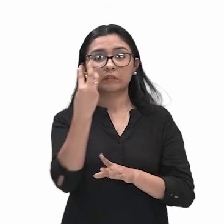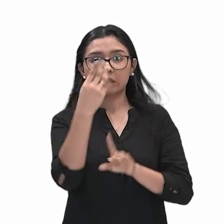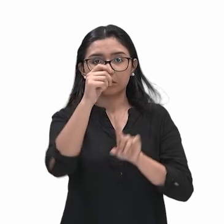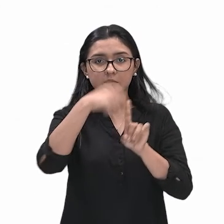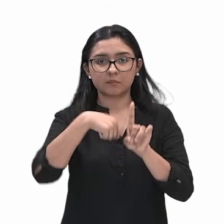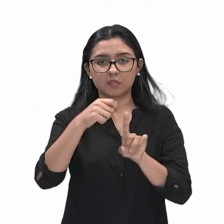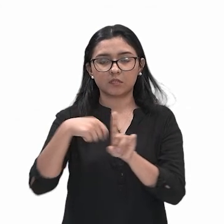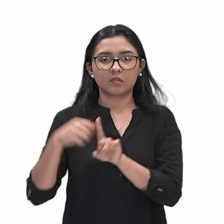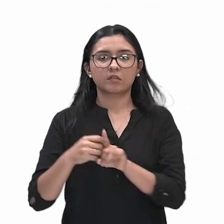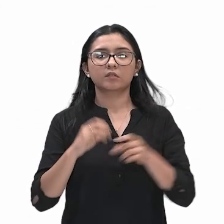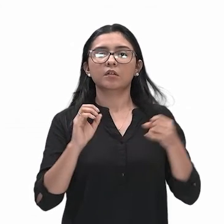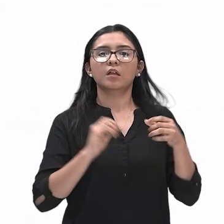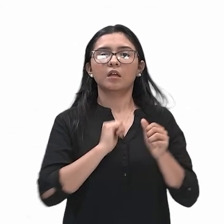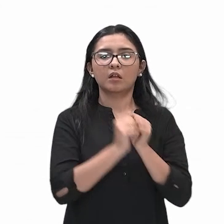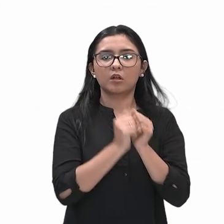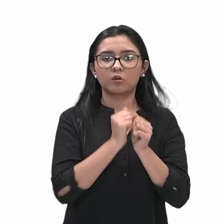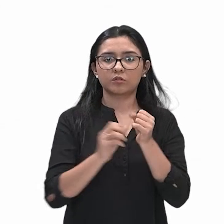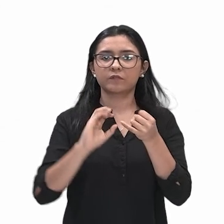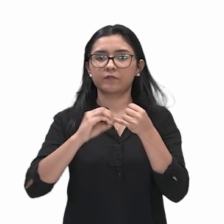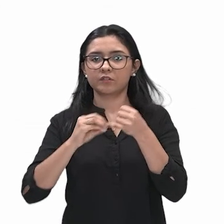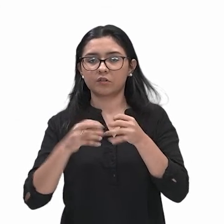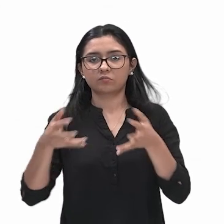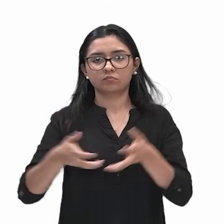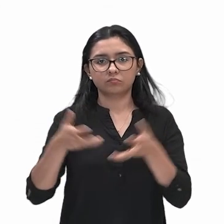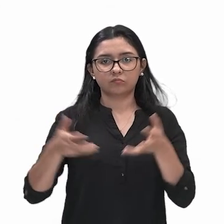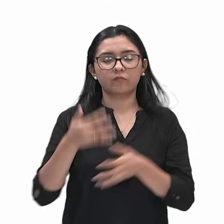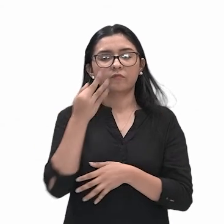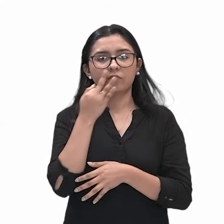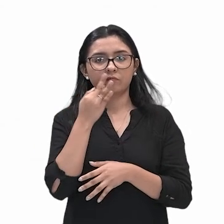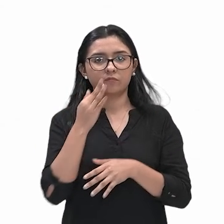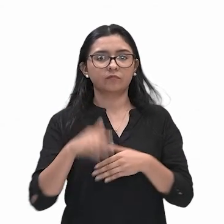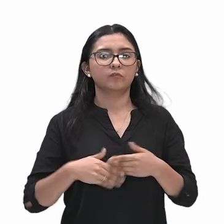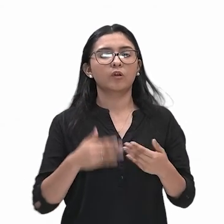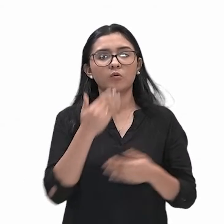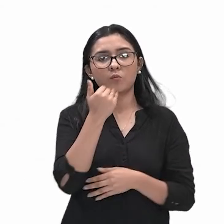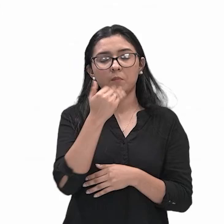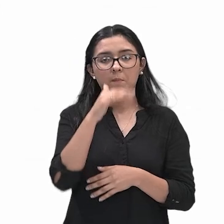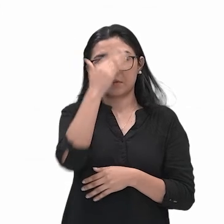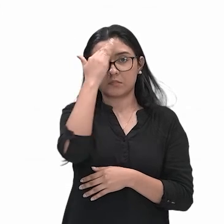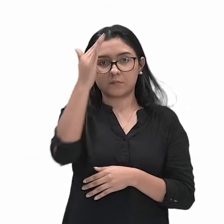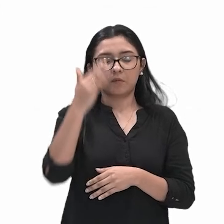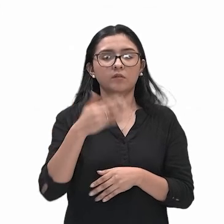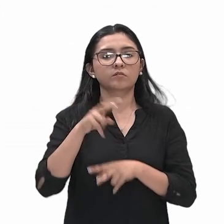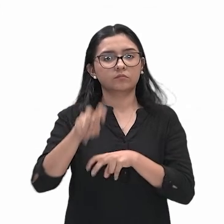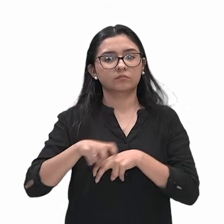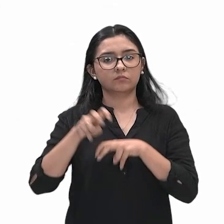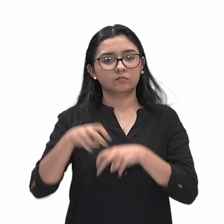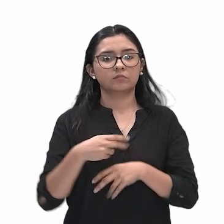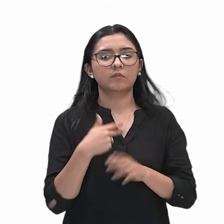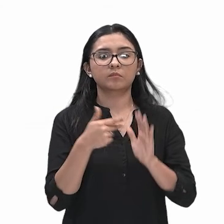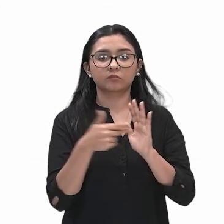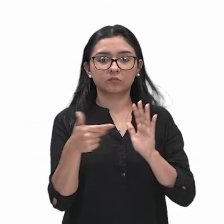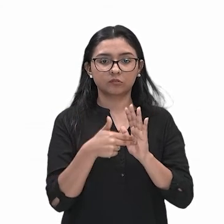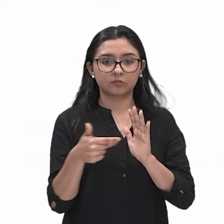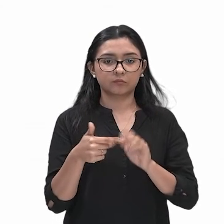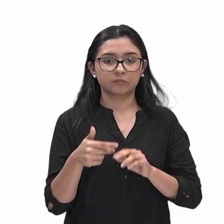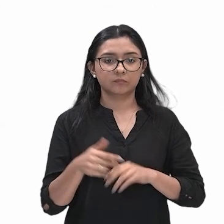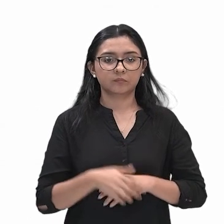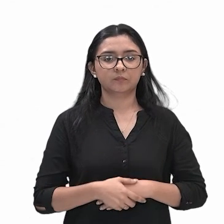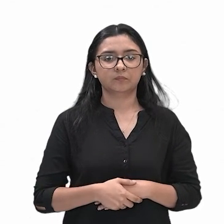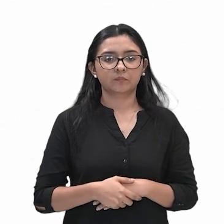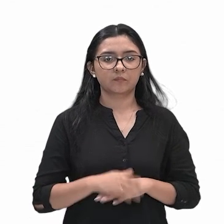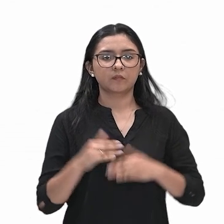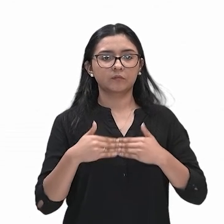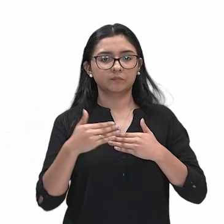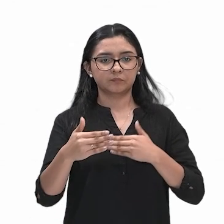arroz, feijão, verduras e legumes foram o prato principal desses produtores. Isso é uma notícia, né? Aí a gente vai